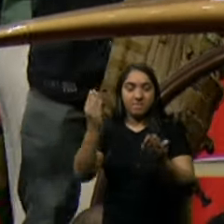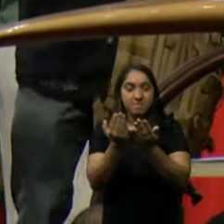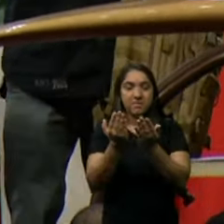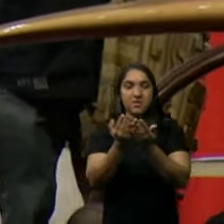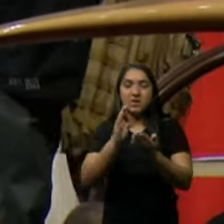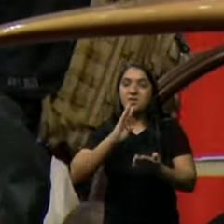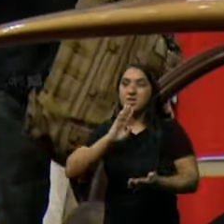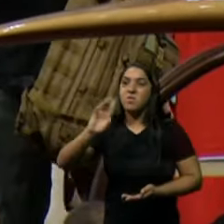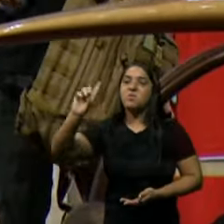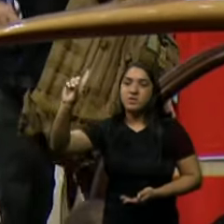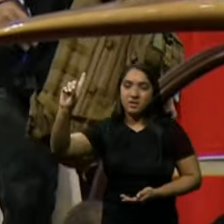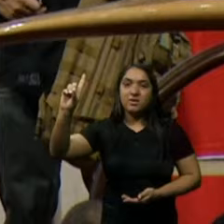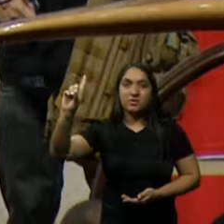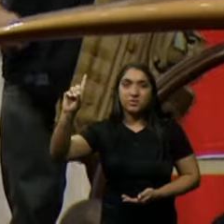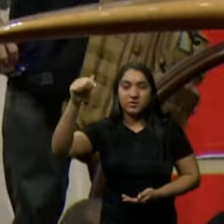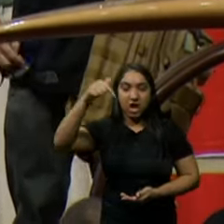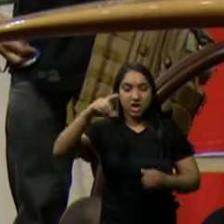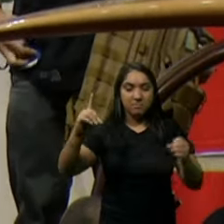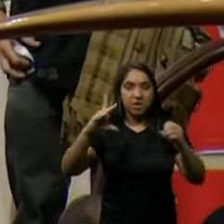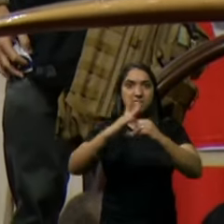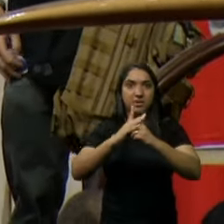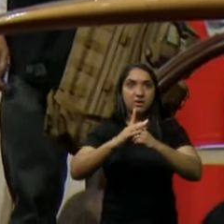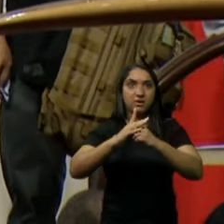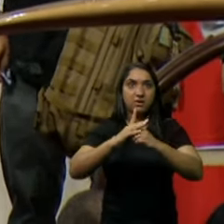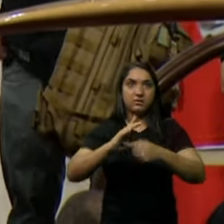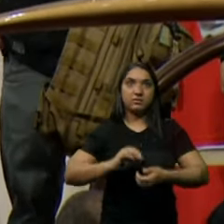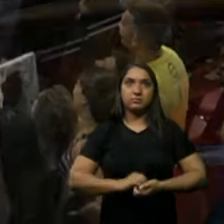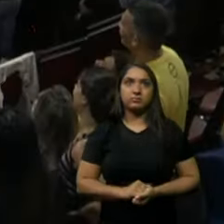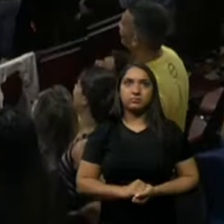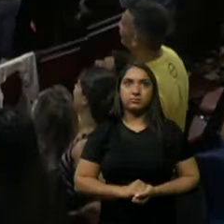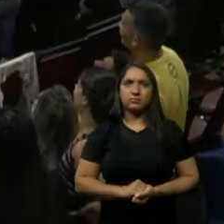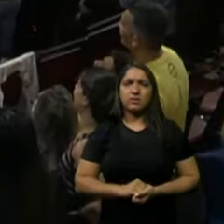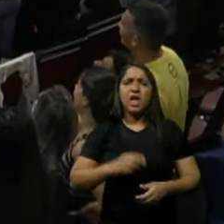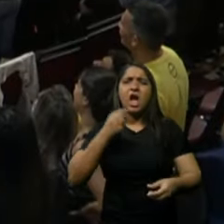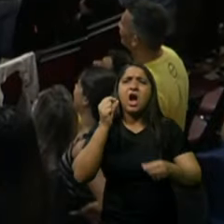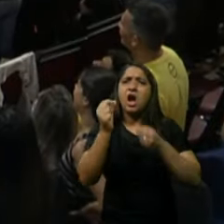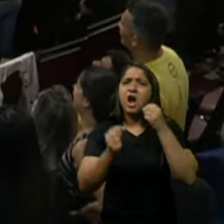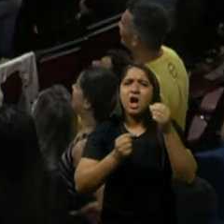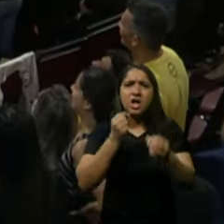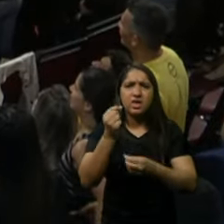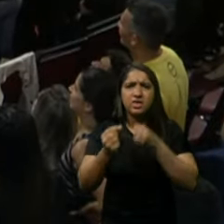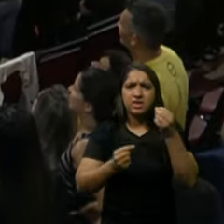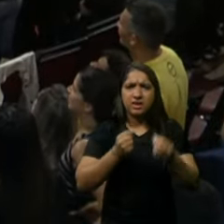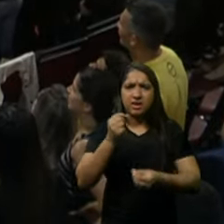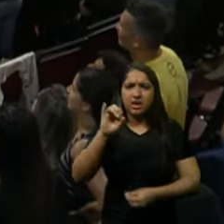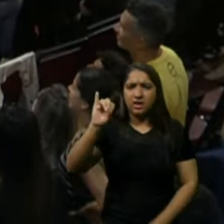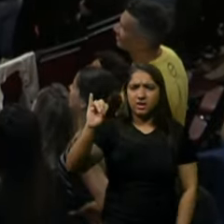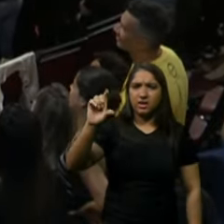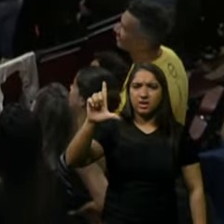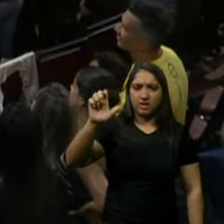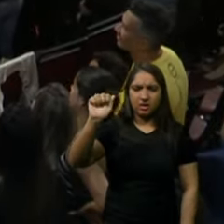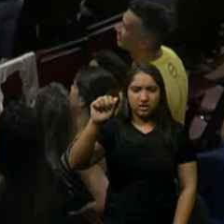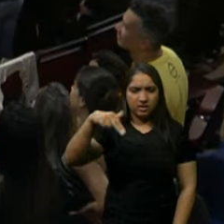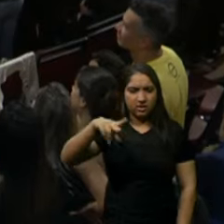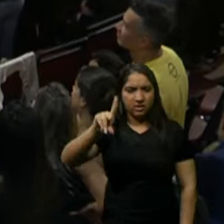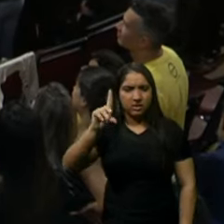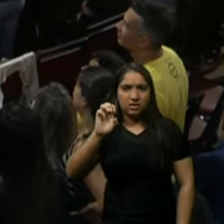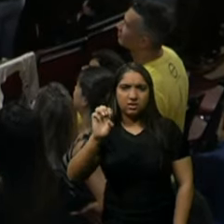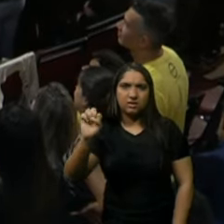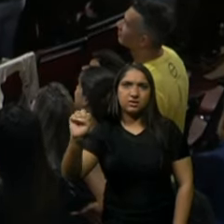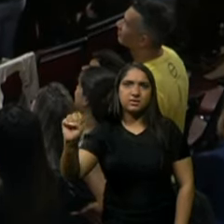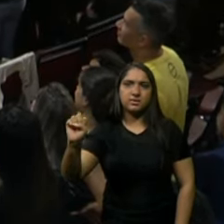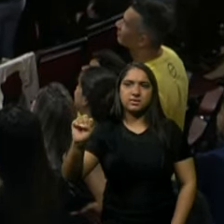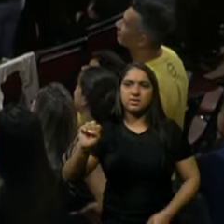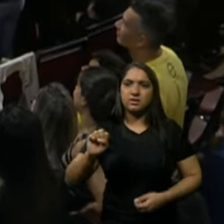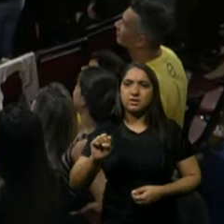e ele hora no dialeto Cadê o irlandês Então cadê vem cá irlandês Qual é aquele vai olhar no